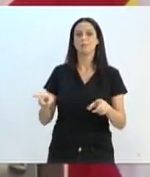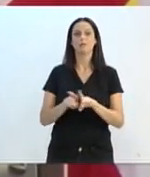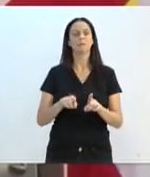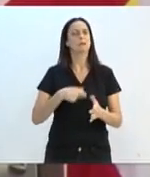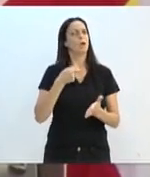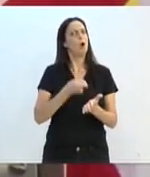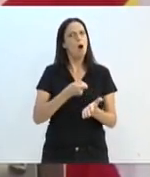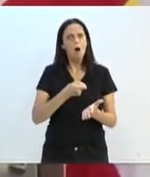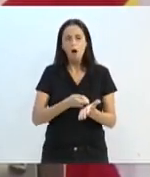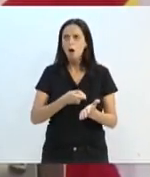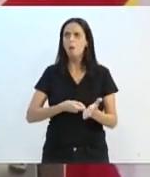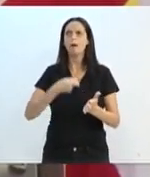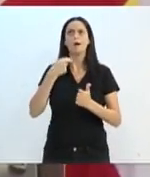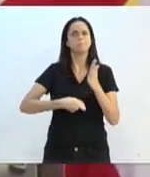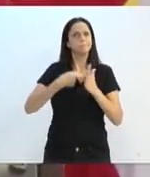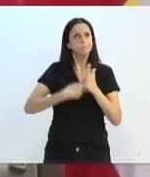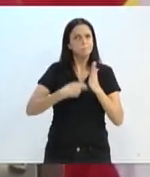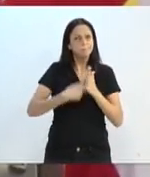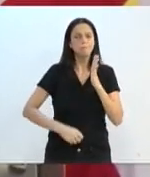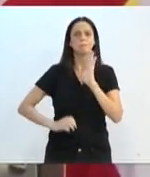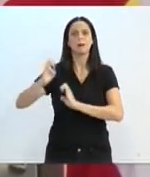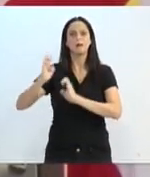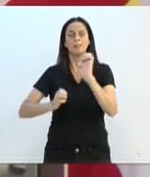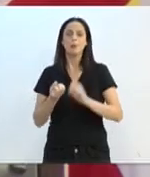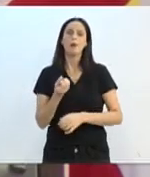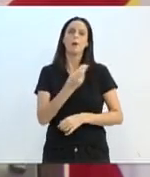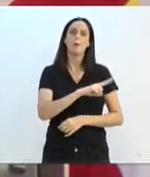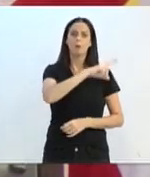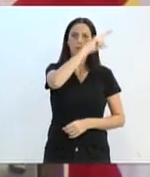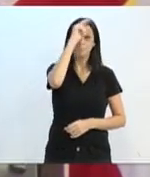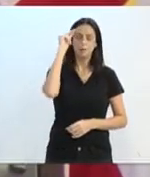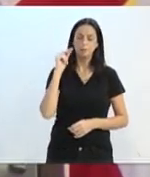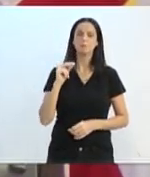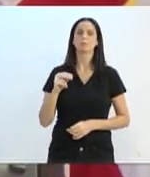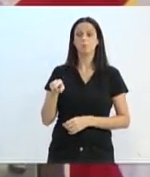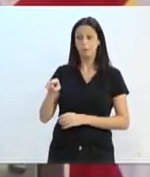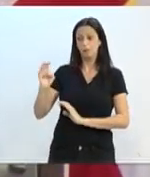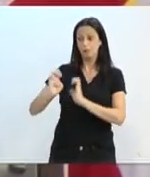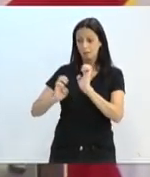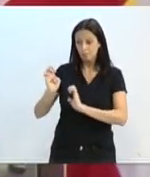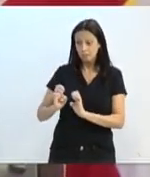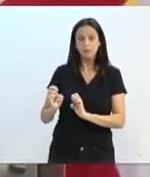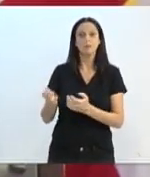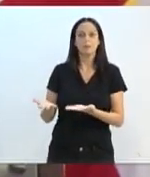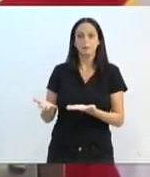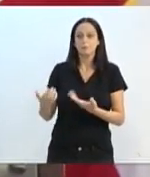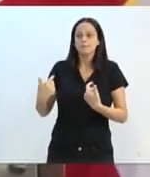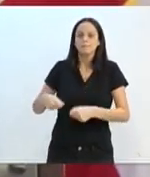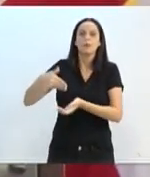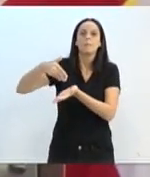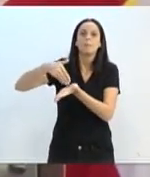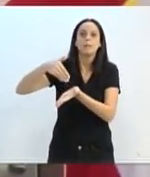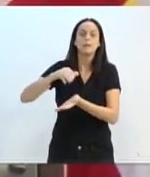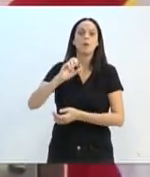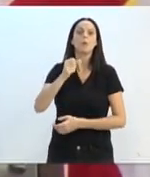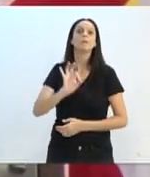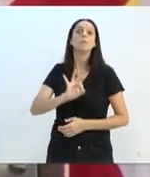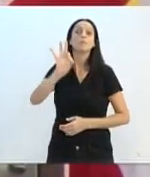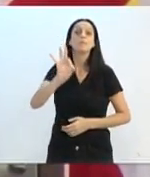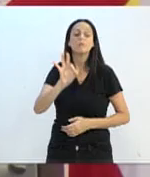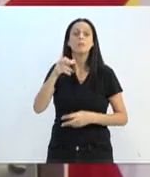aí para que as empresas, o poder público, porque a empresa tem condições, pedir para que, no mínimo, 80% da